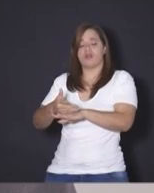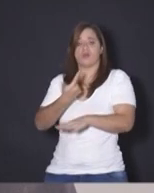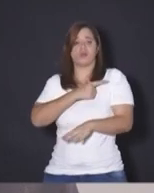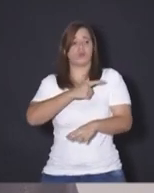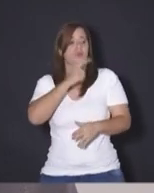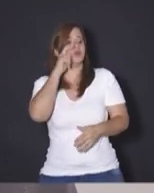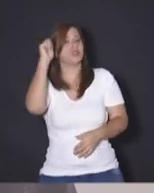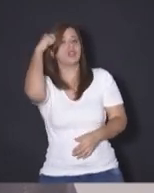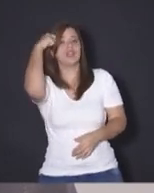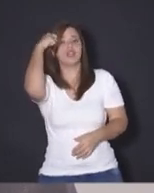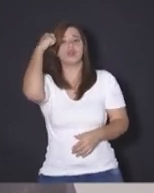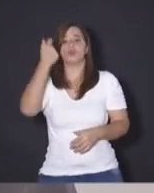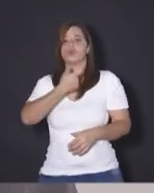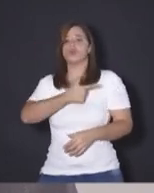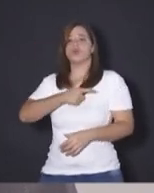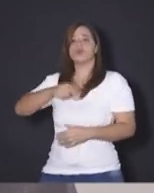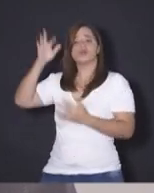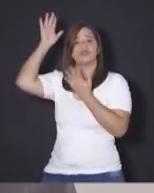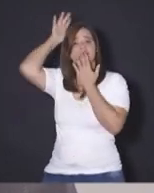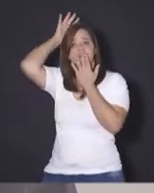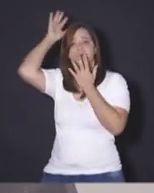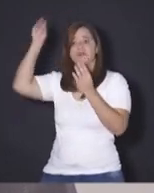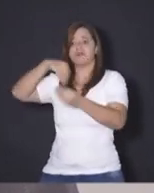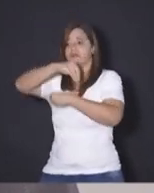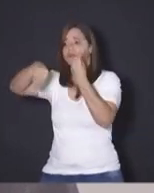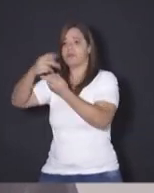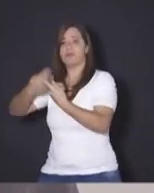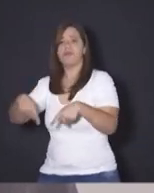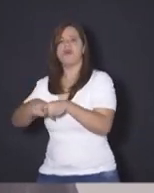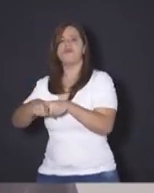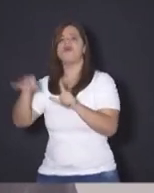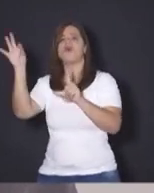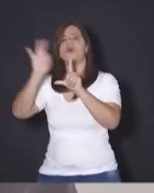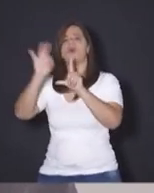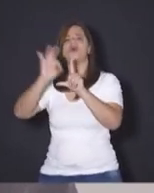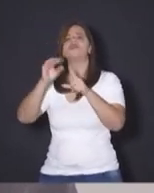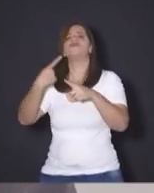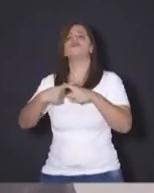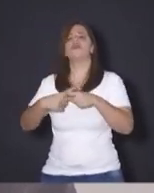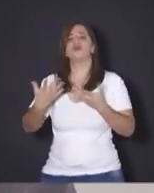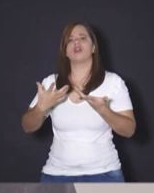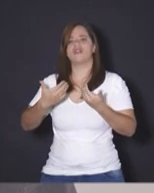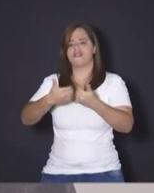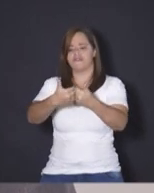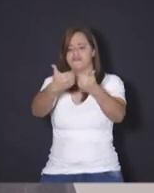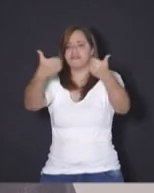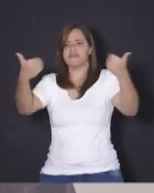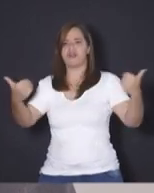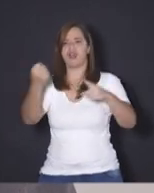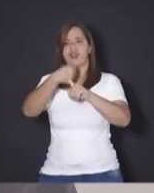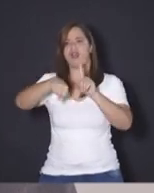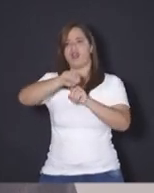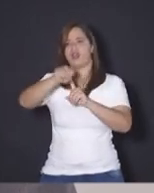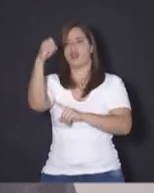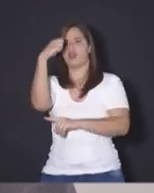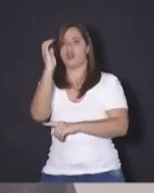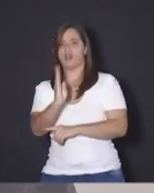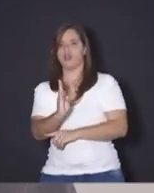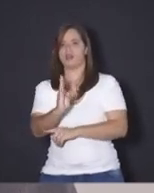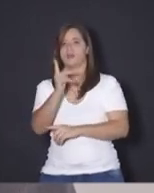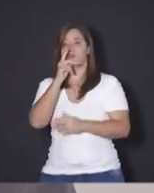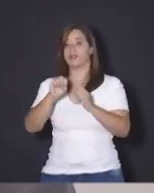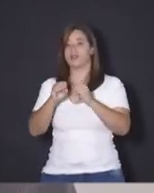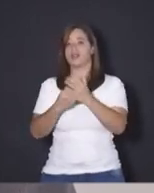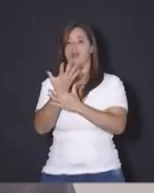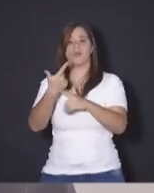negro não tem início na todo mundo é meio difícil mas cota pra que nós vamos dividir a sociedade brasileira nós vamos criar